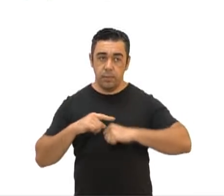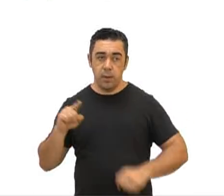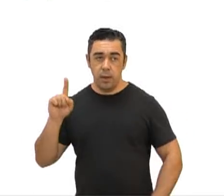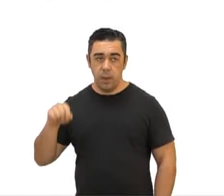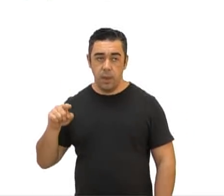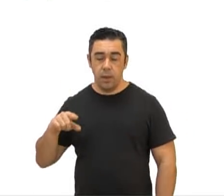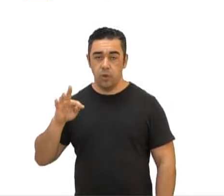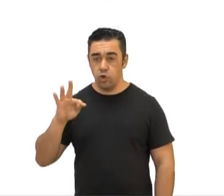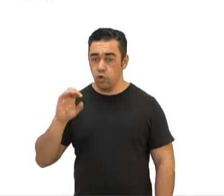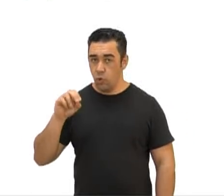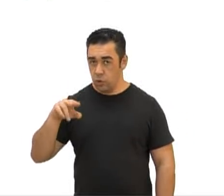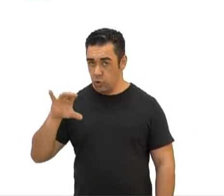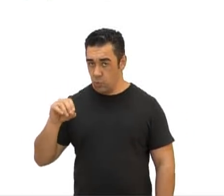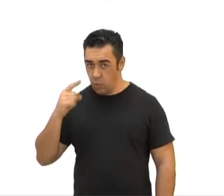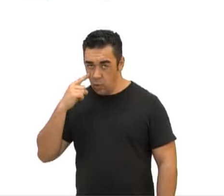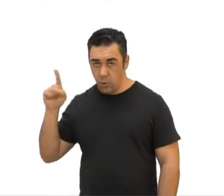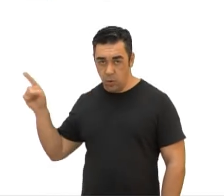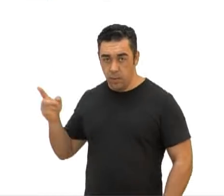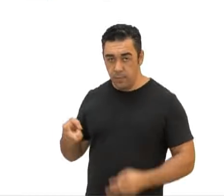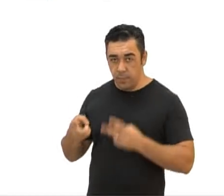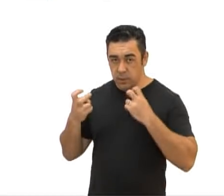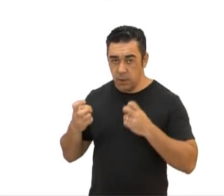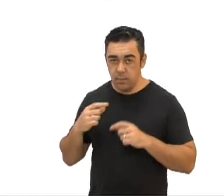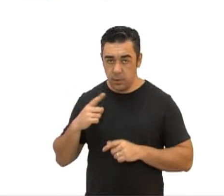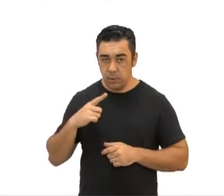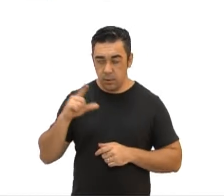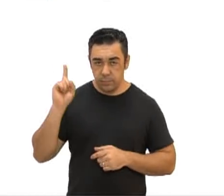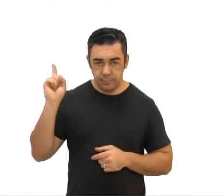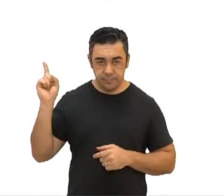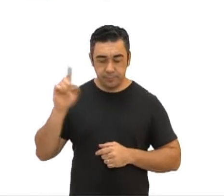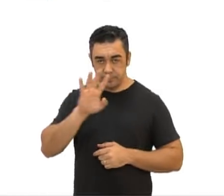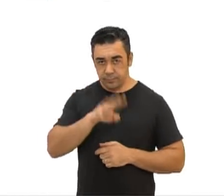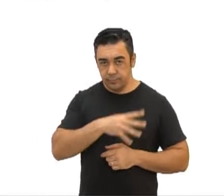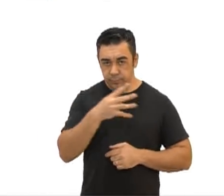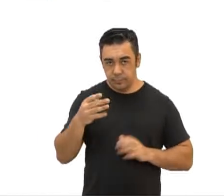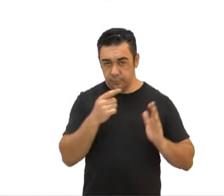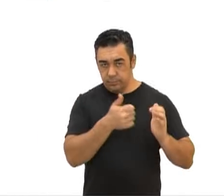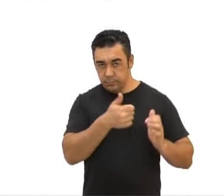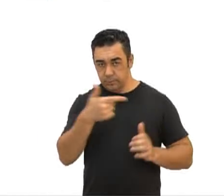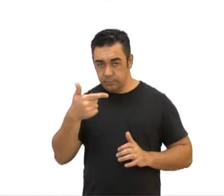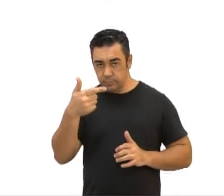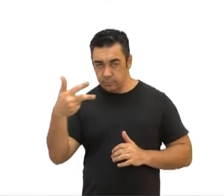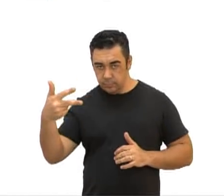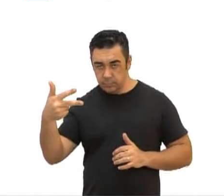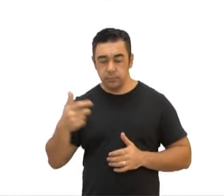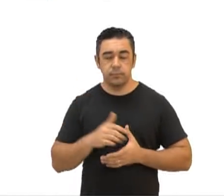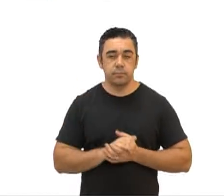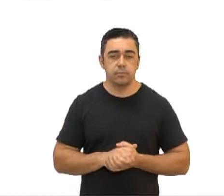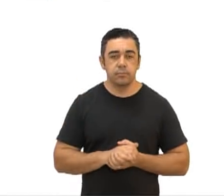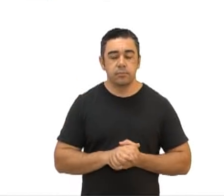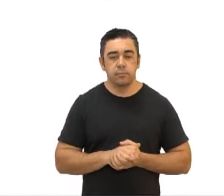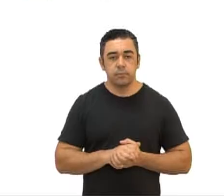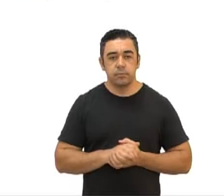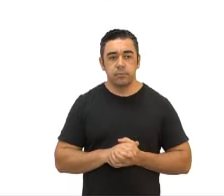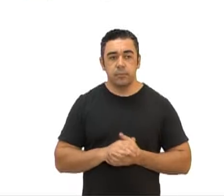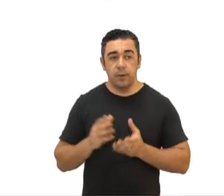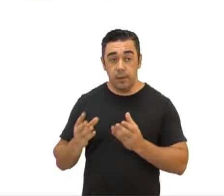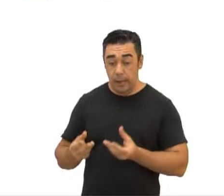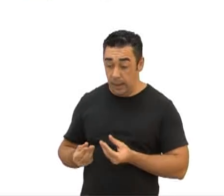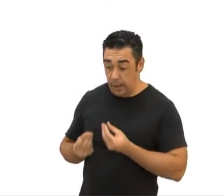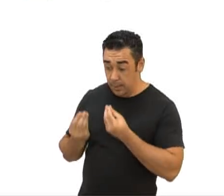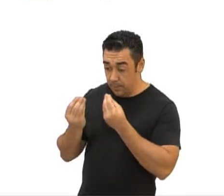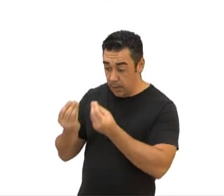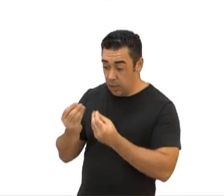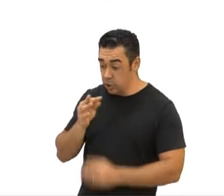agora é um oblíquo tônico. Percebam aqui, né, que ele está naquela coluna ali. E eu a entregarei para ti como tua esposa. Então,